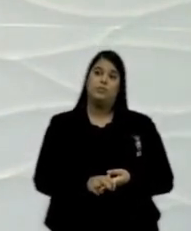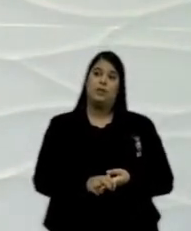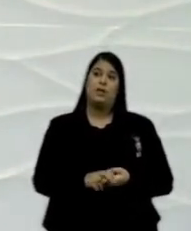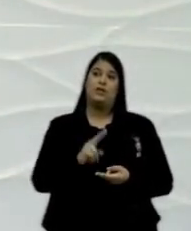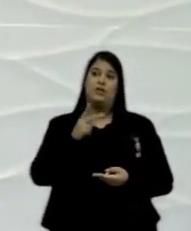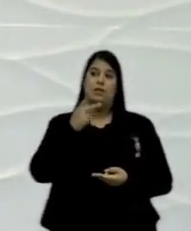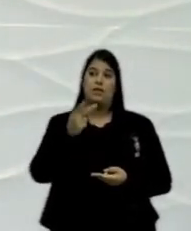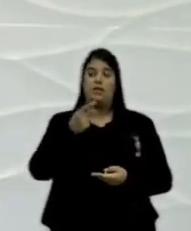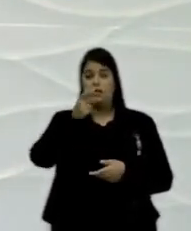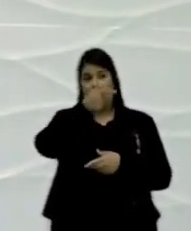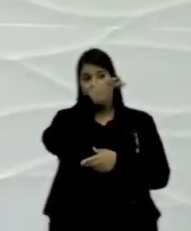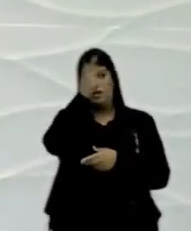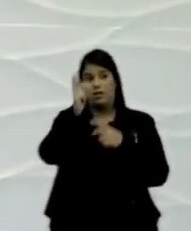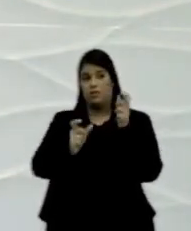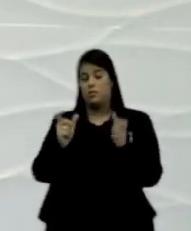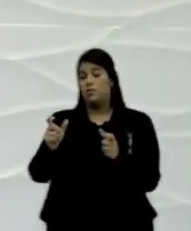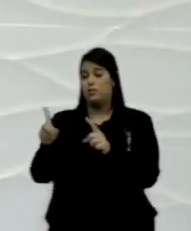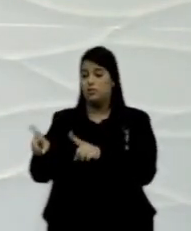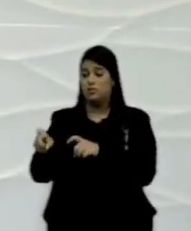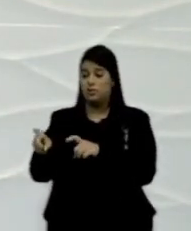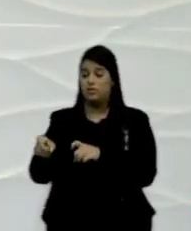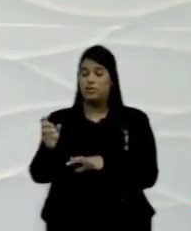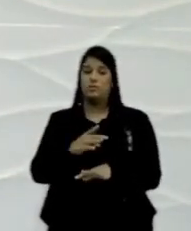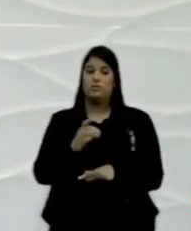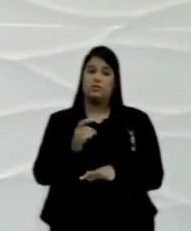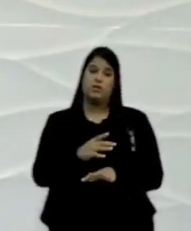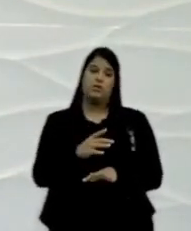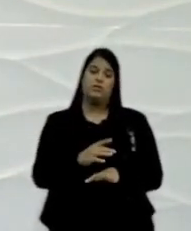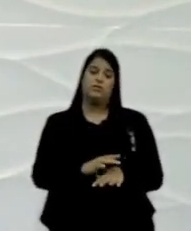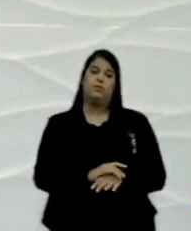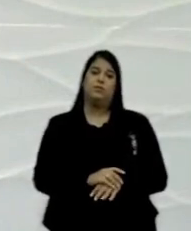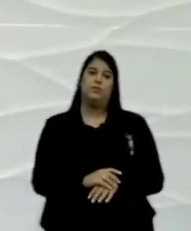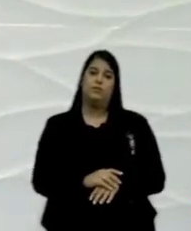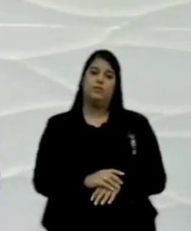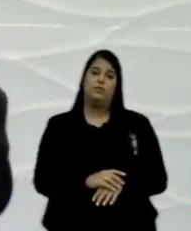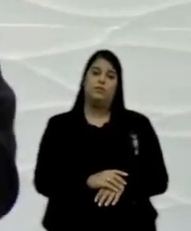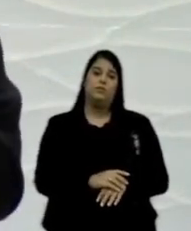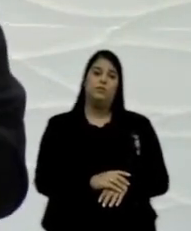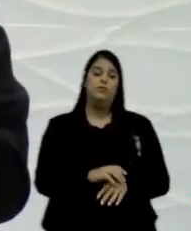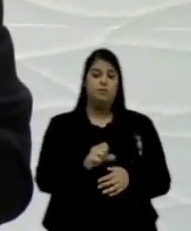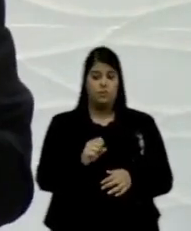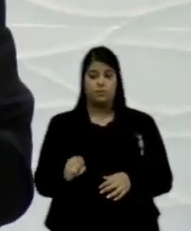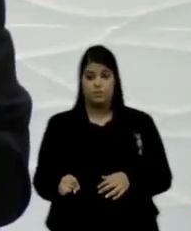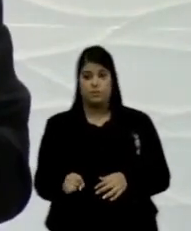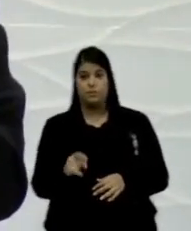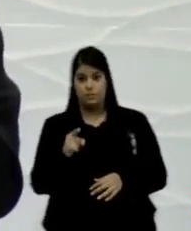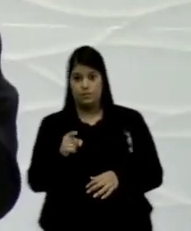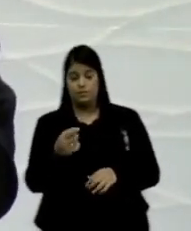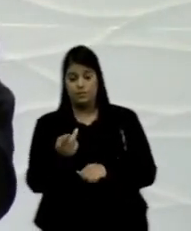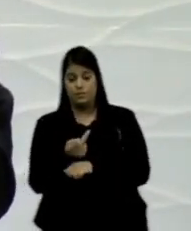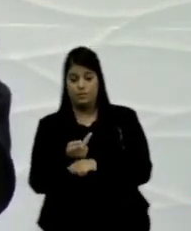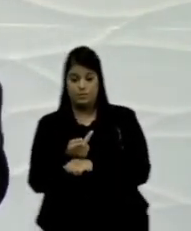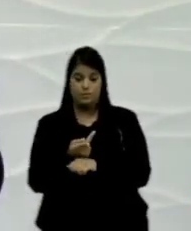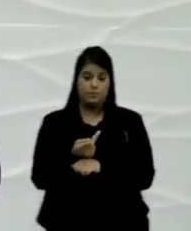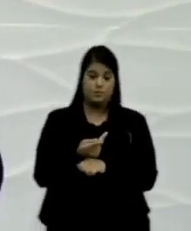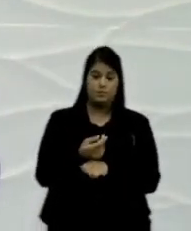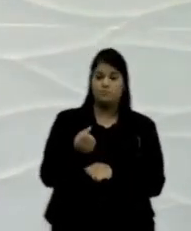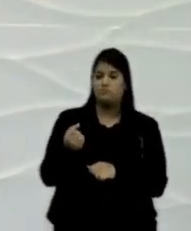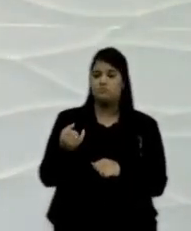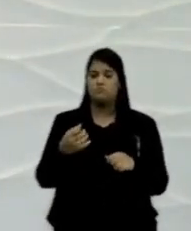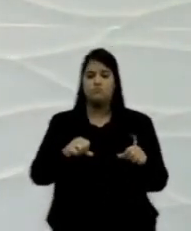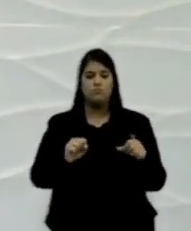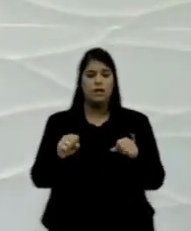ao homem do campo. Ele está com medo. Realmente está. Se vocês procurarem nessas câmeras aí, a circulação de moto